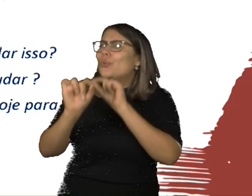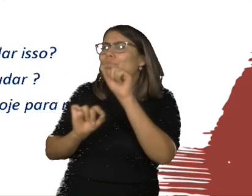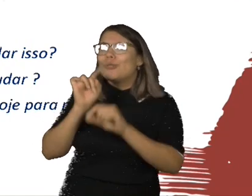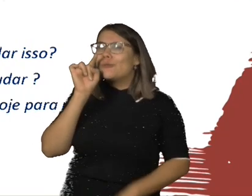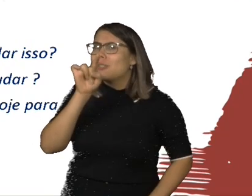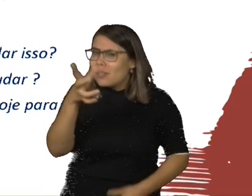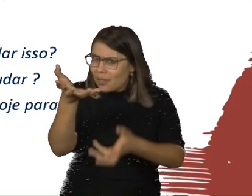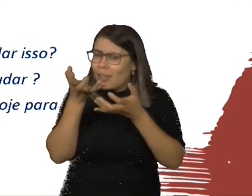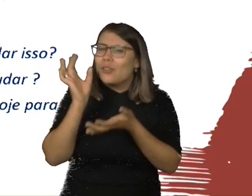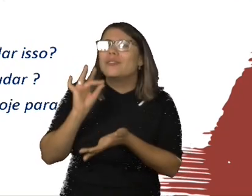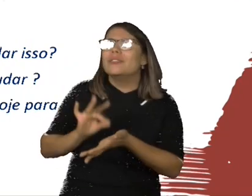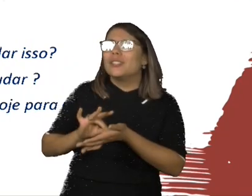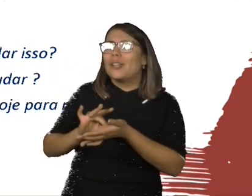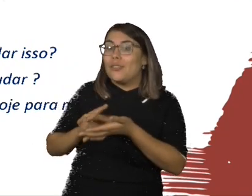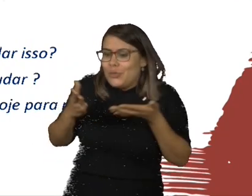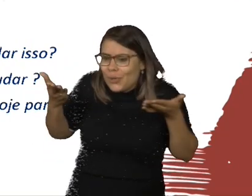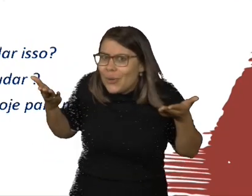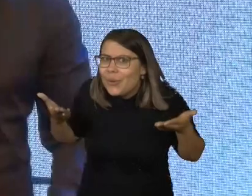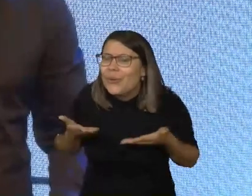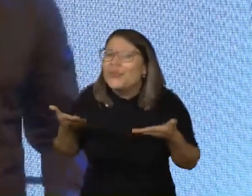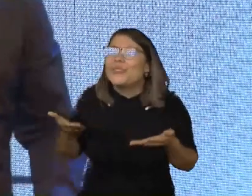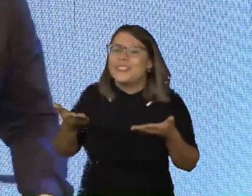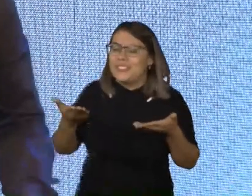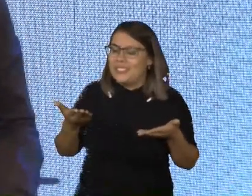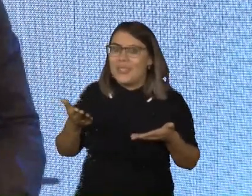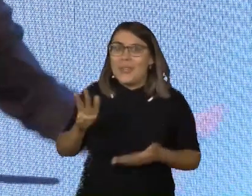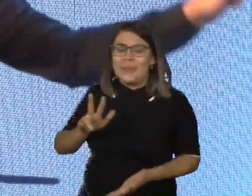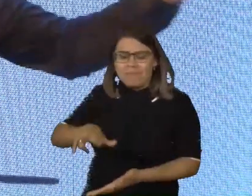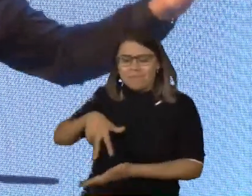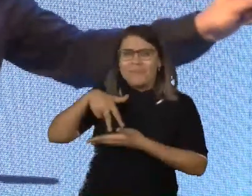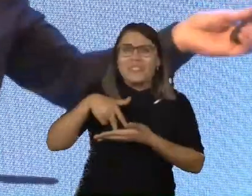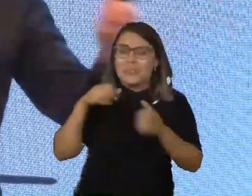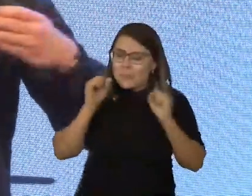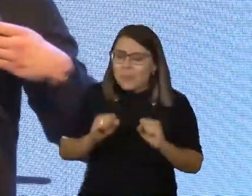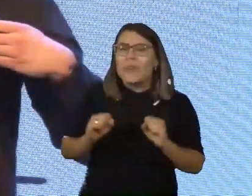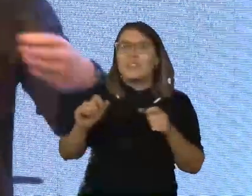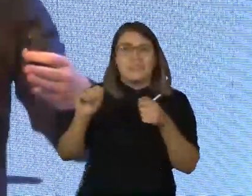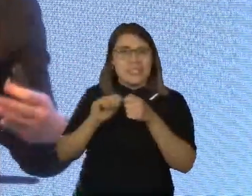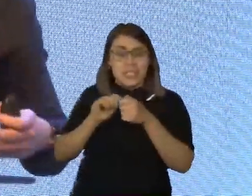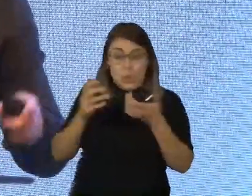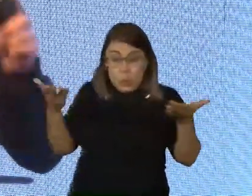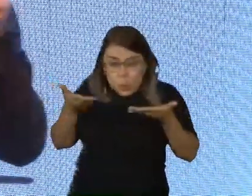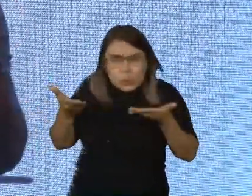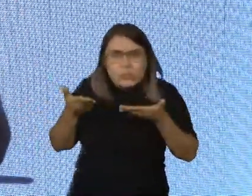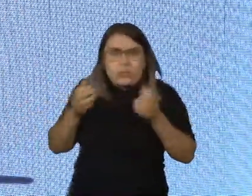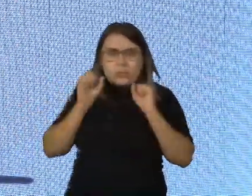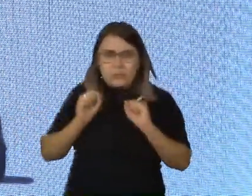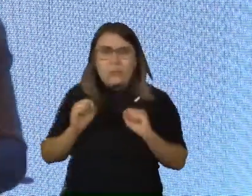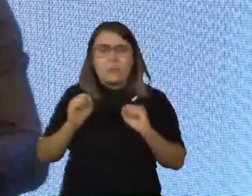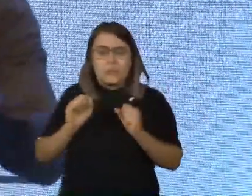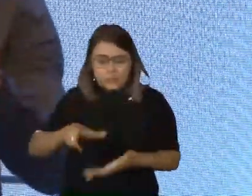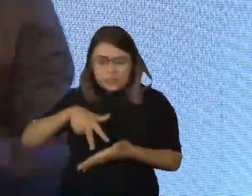pode fazer a partir de hoje, hoje, a primeira ação depois dessa palestra, depois que terminar o congresso, que você vai